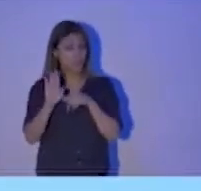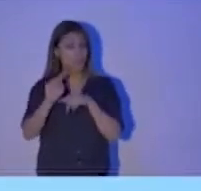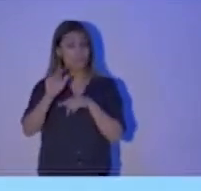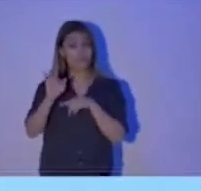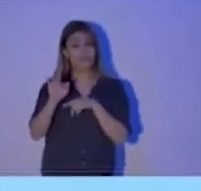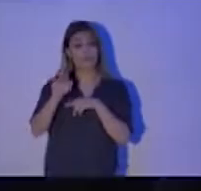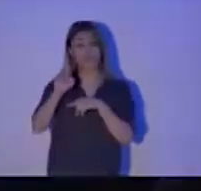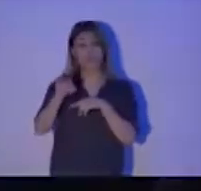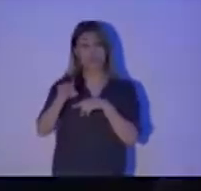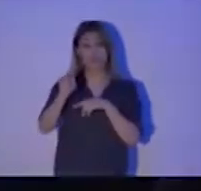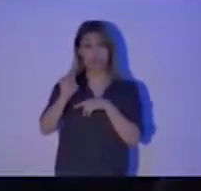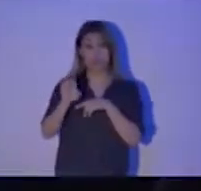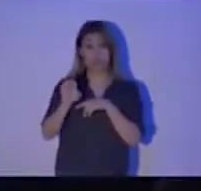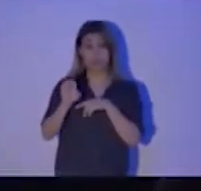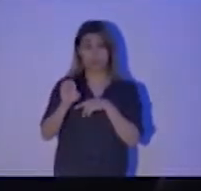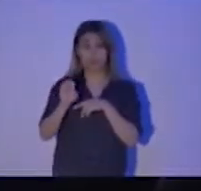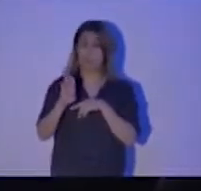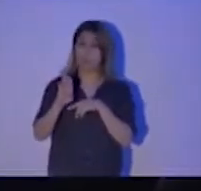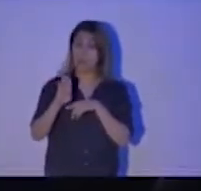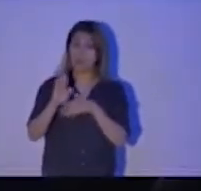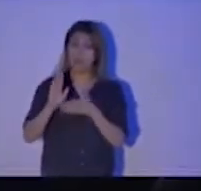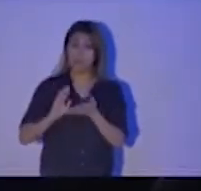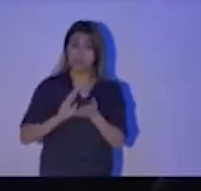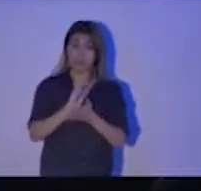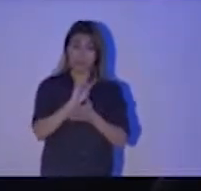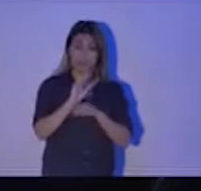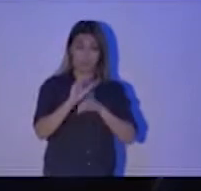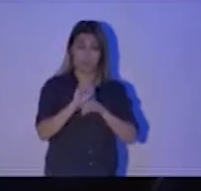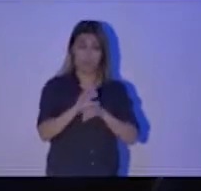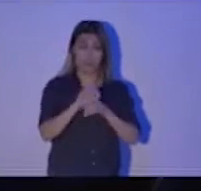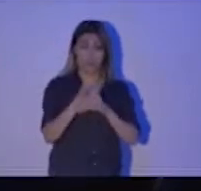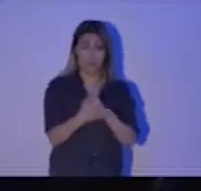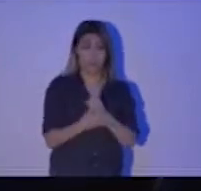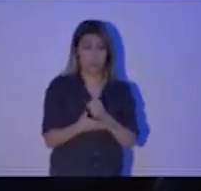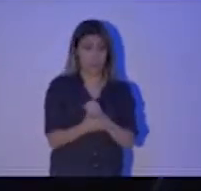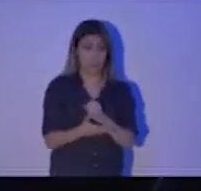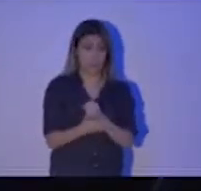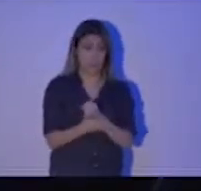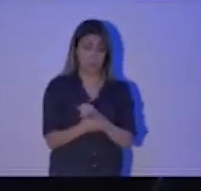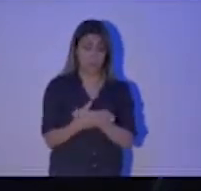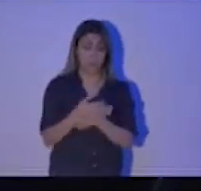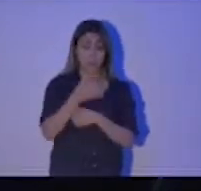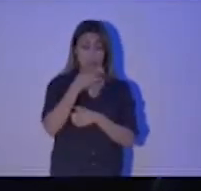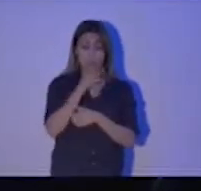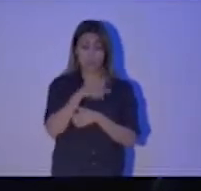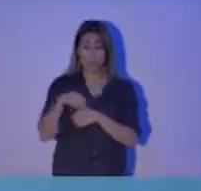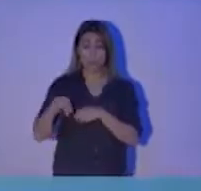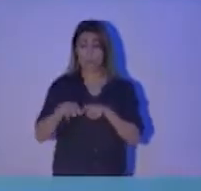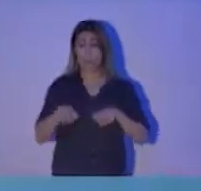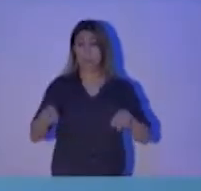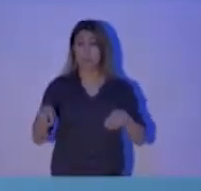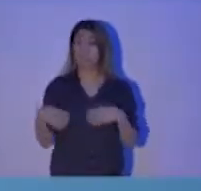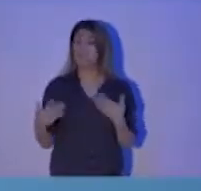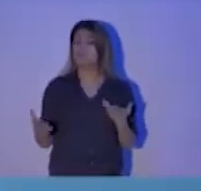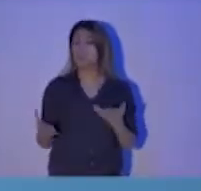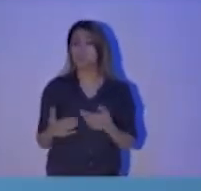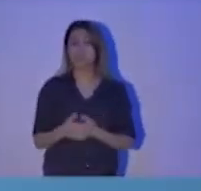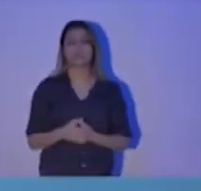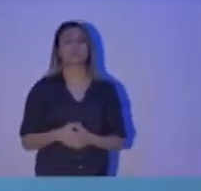básica? Eu vejo, Camila, que a Comissão de Educação tem cumprido um papel que tem me alegrado